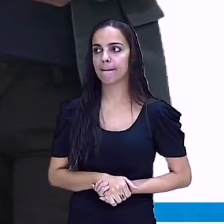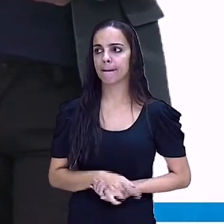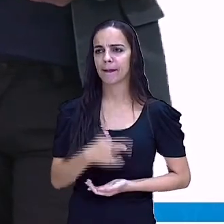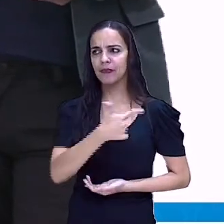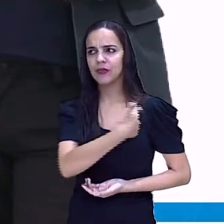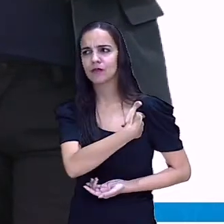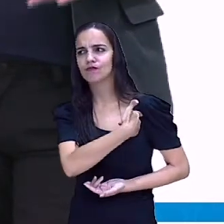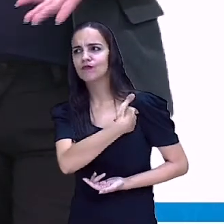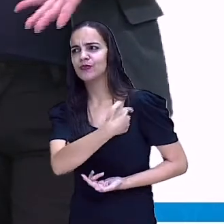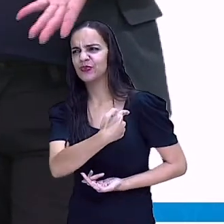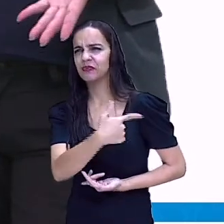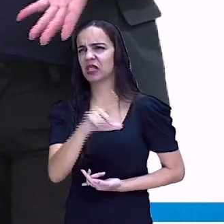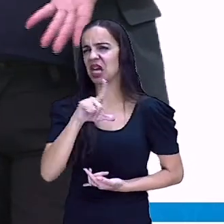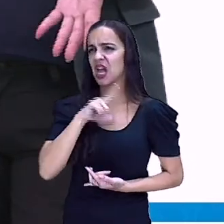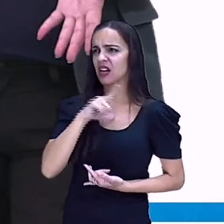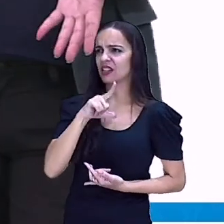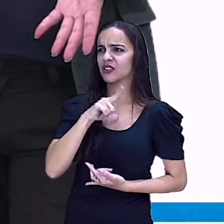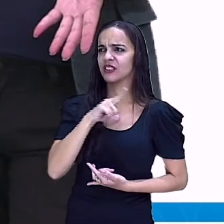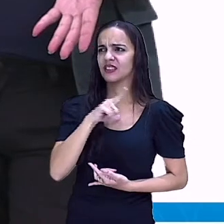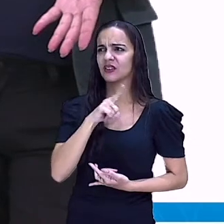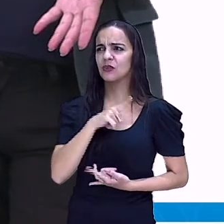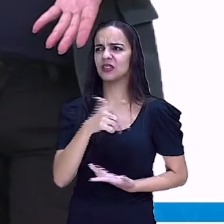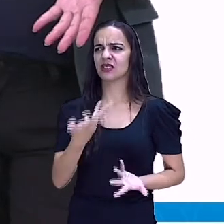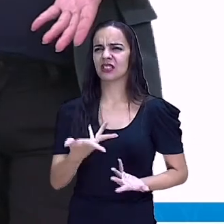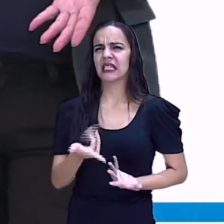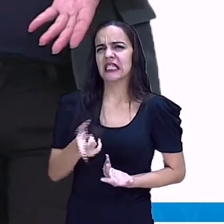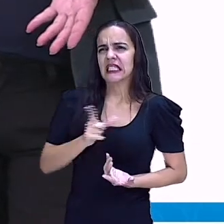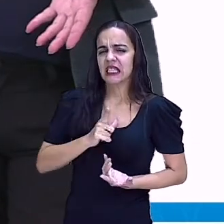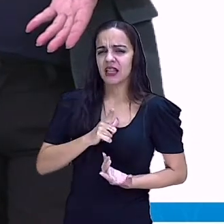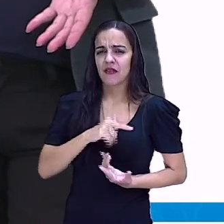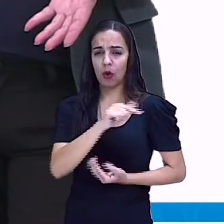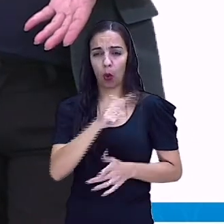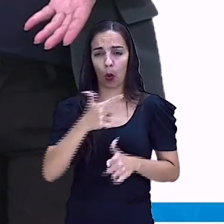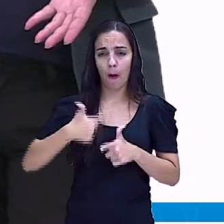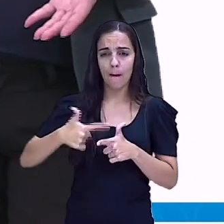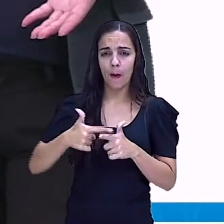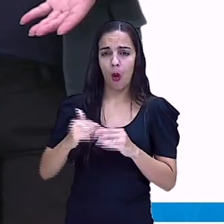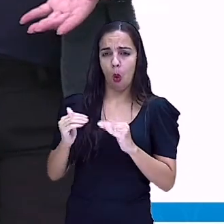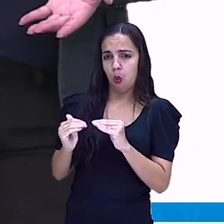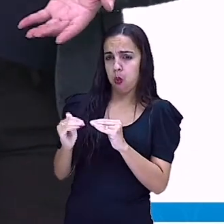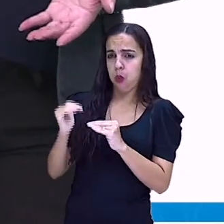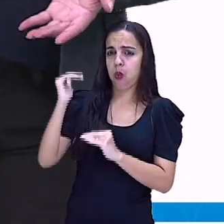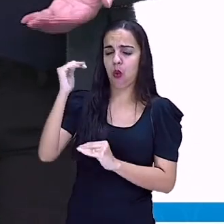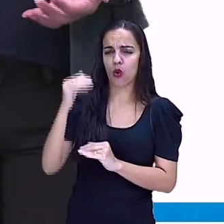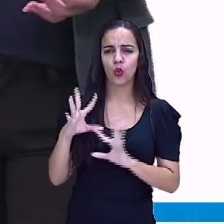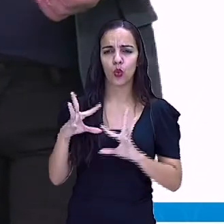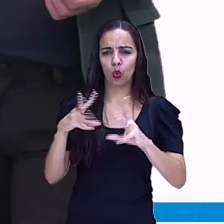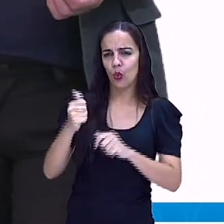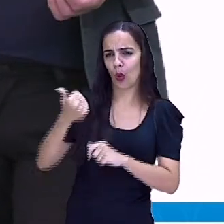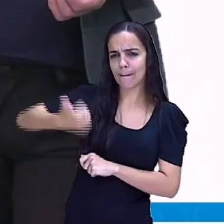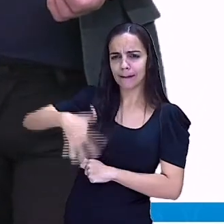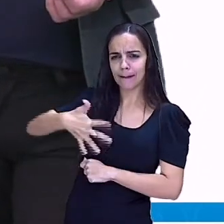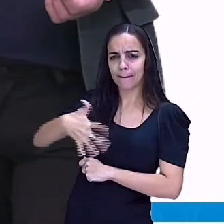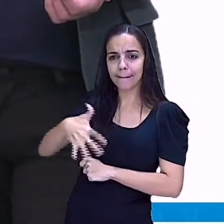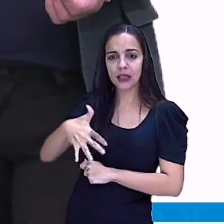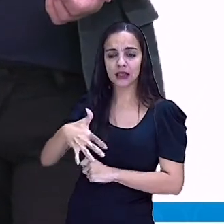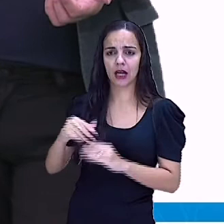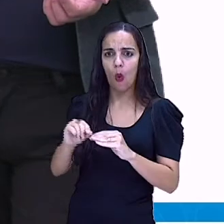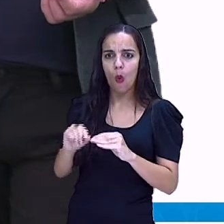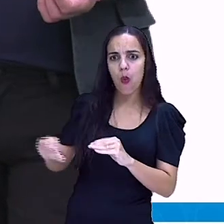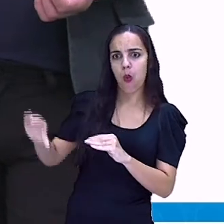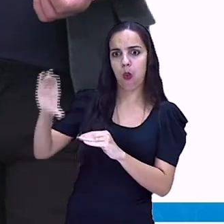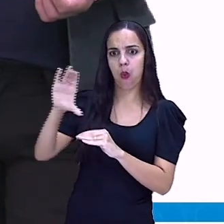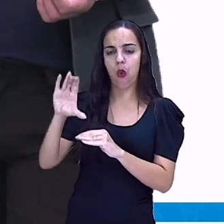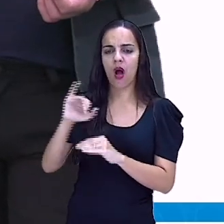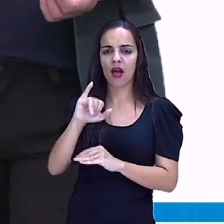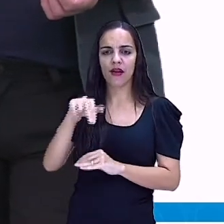Vargas lidou com a insatisfação popular por conta da alta da inflação. João Goulart é nomeado, então, para o